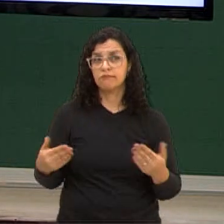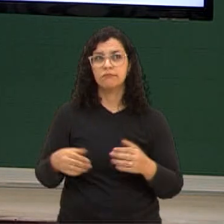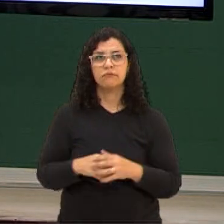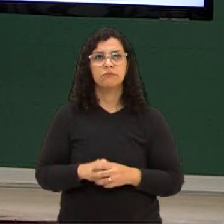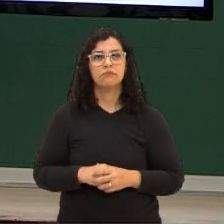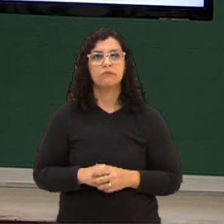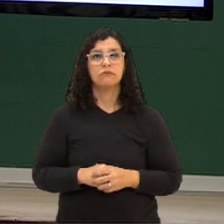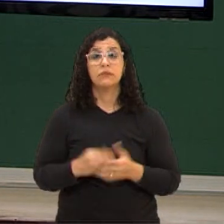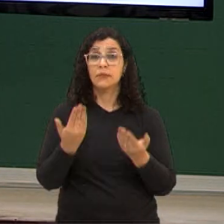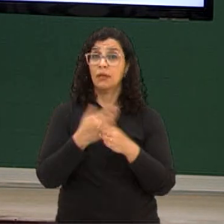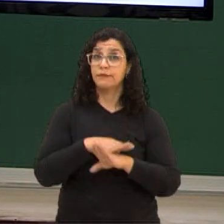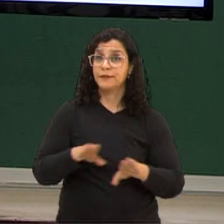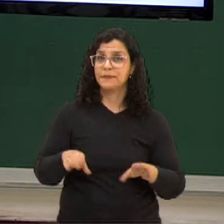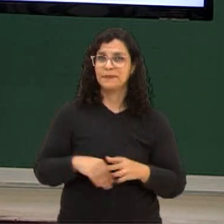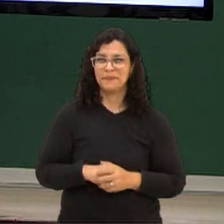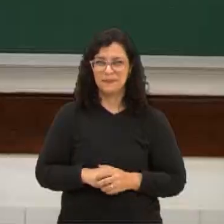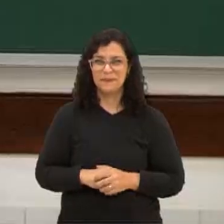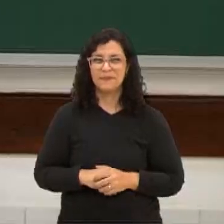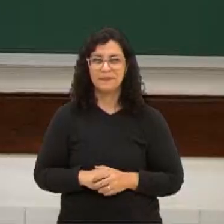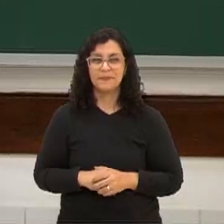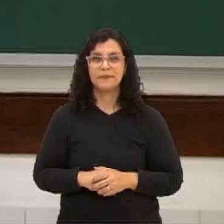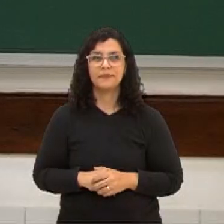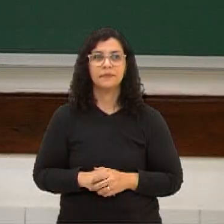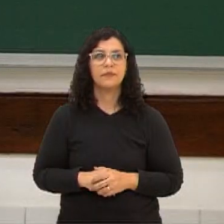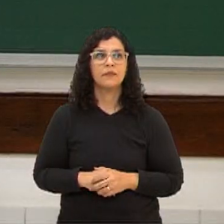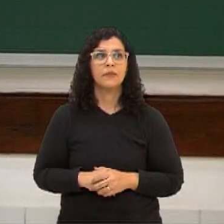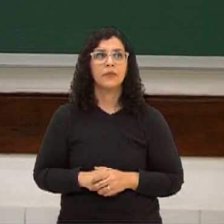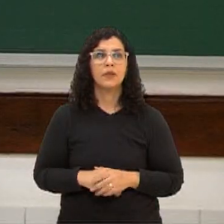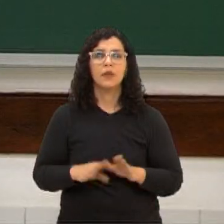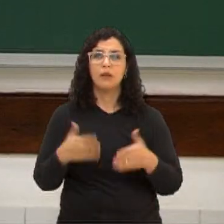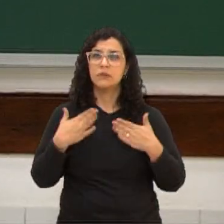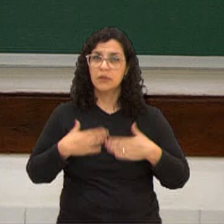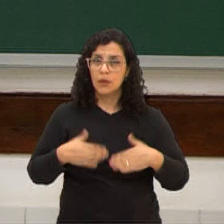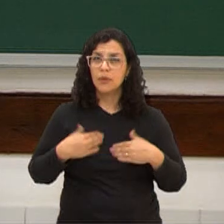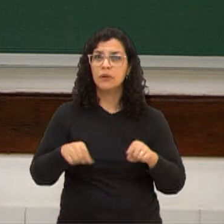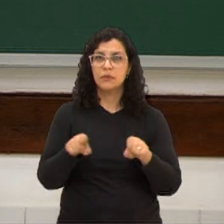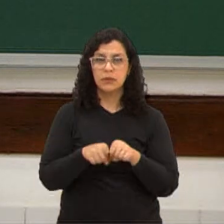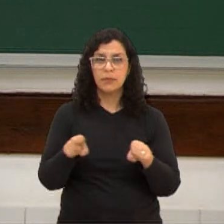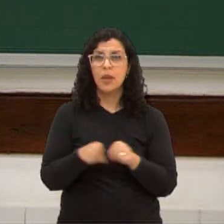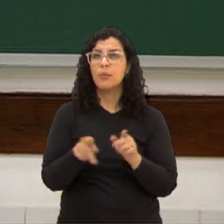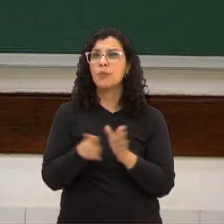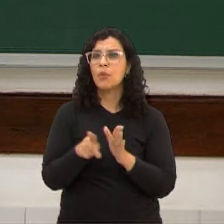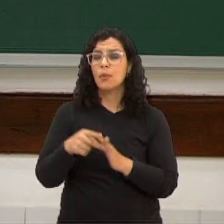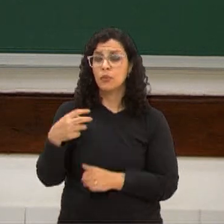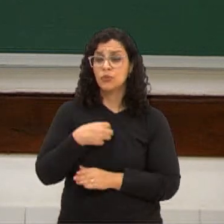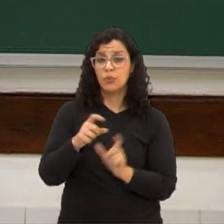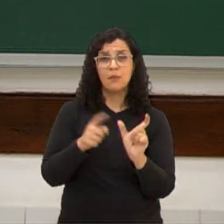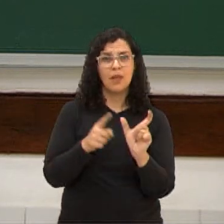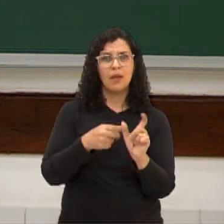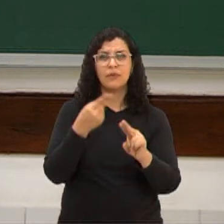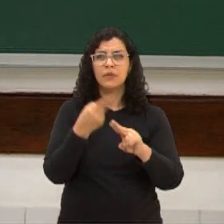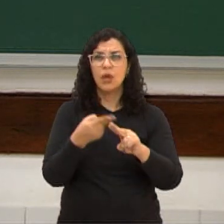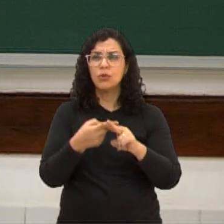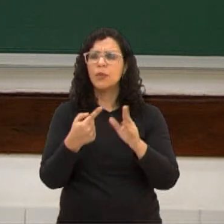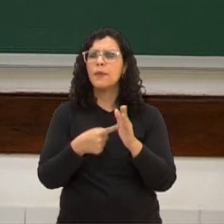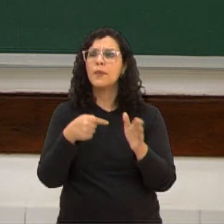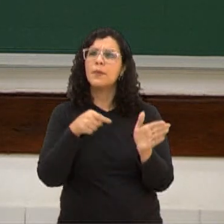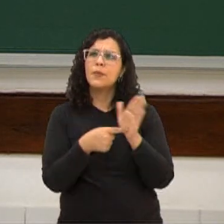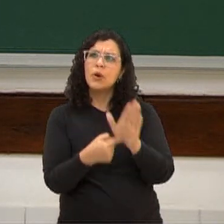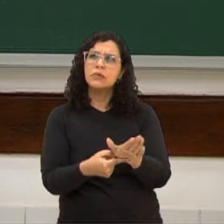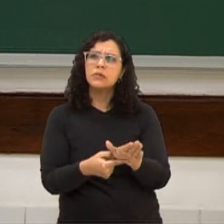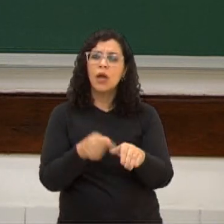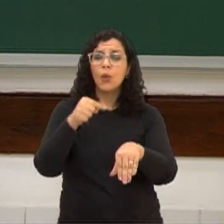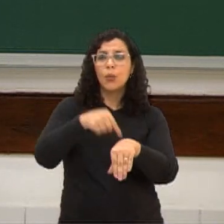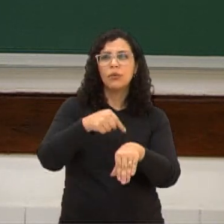e por fim. Por fim. Bem tranquilo também, né? As expressões que a gente utiliza para determinar